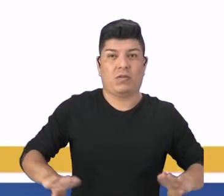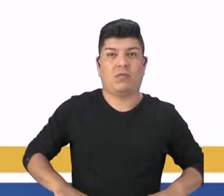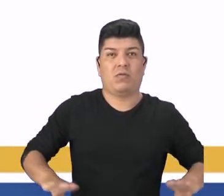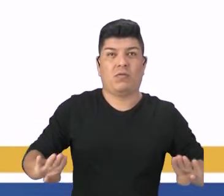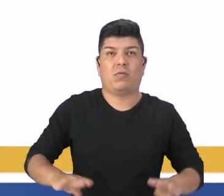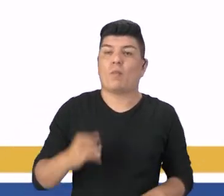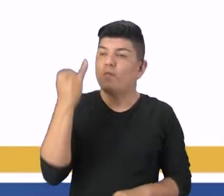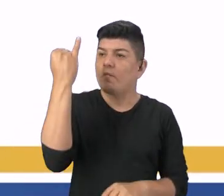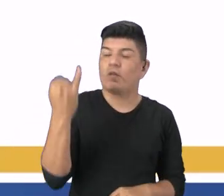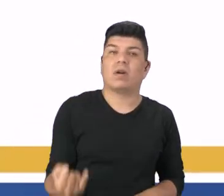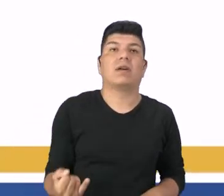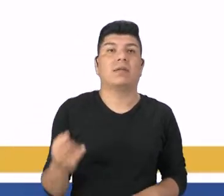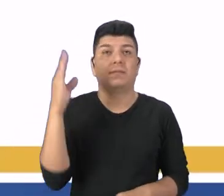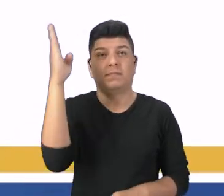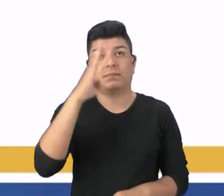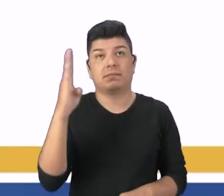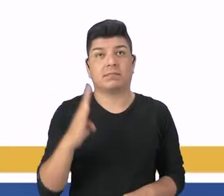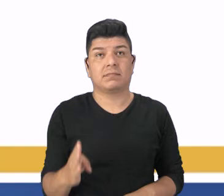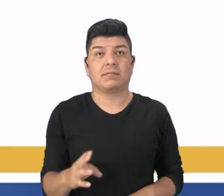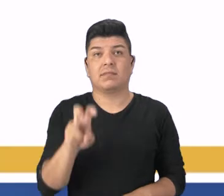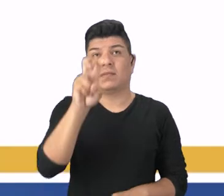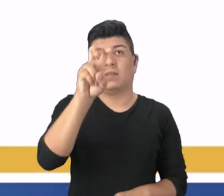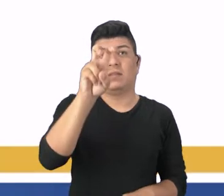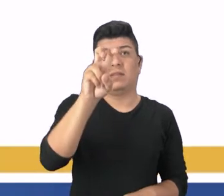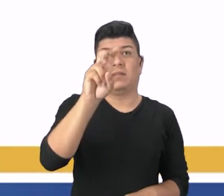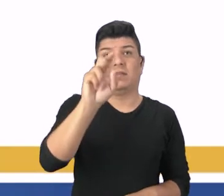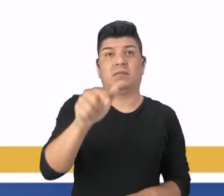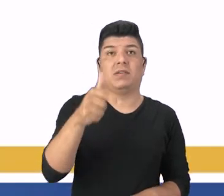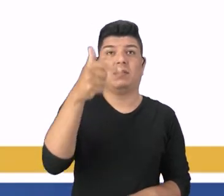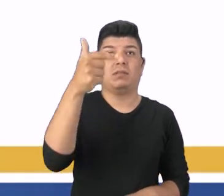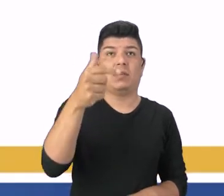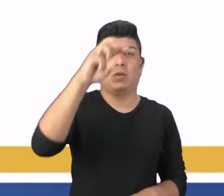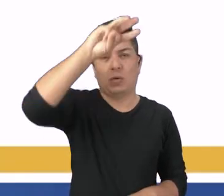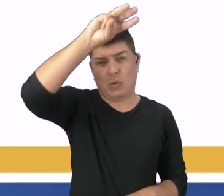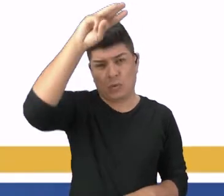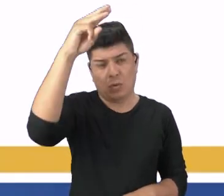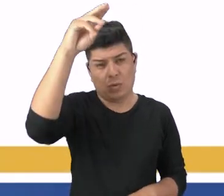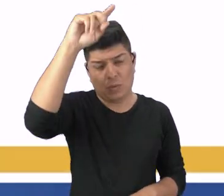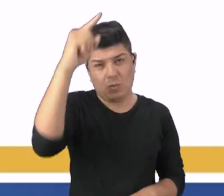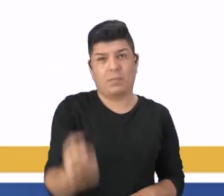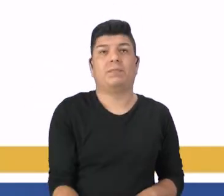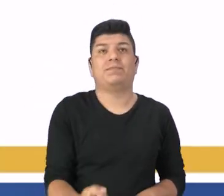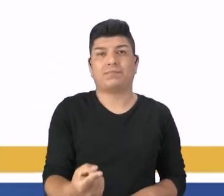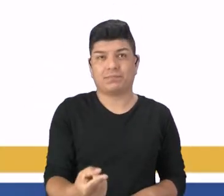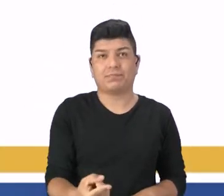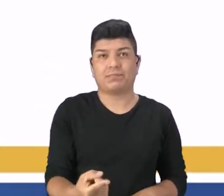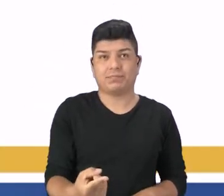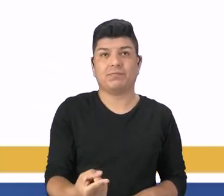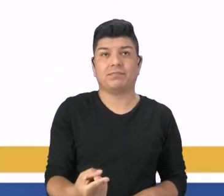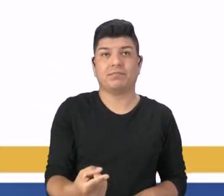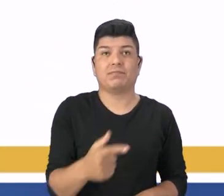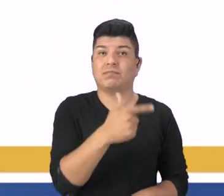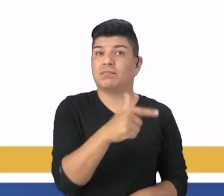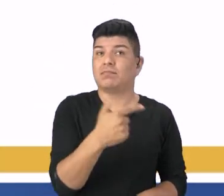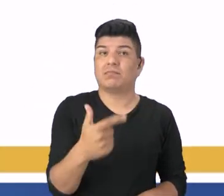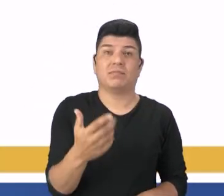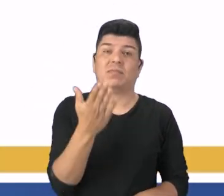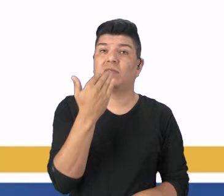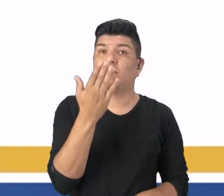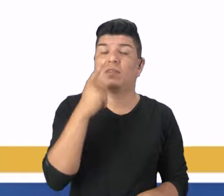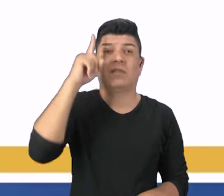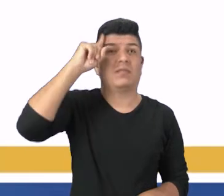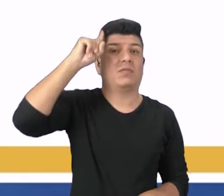desnutrição. No Brasil, 5,2 milhões ou 2,4% dos brasileiros não têm o que